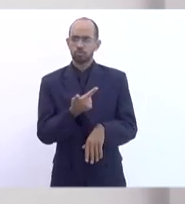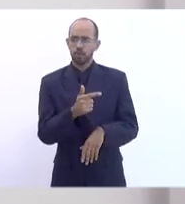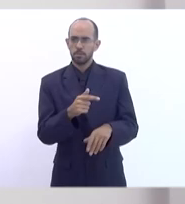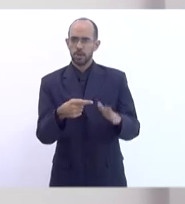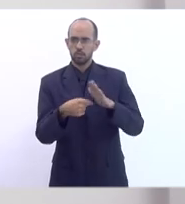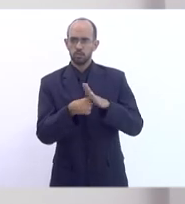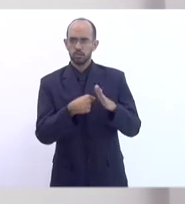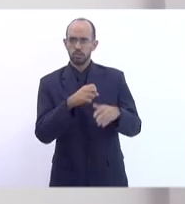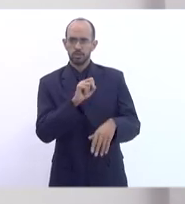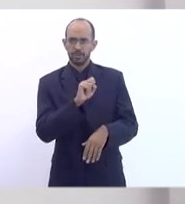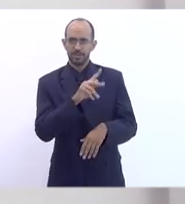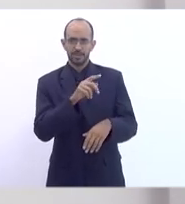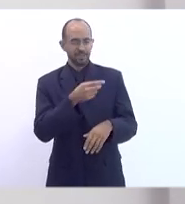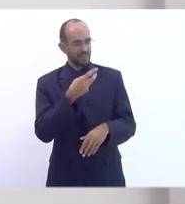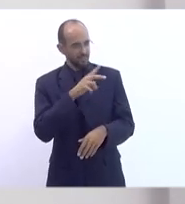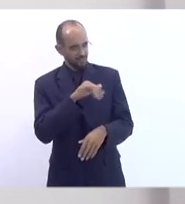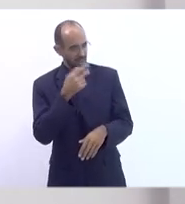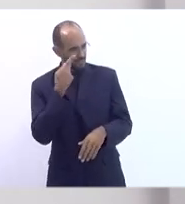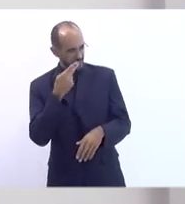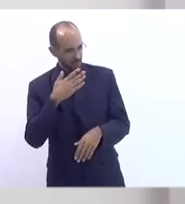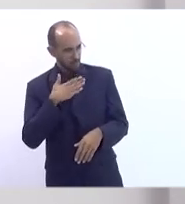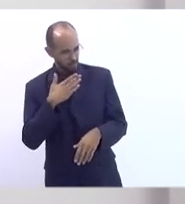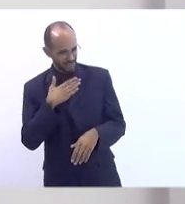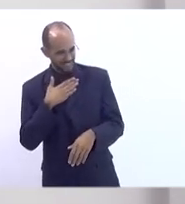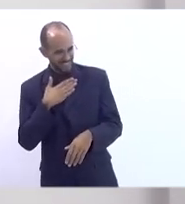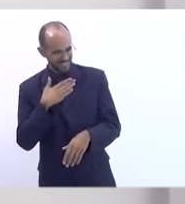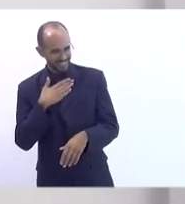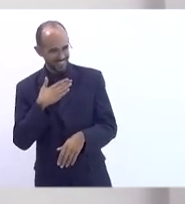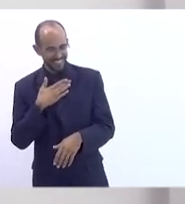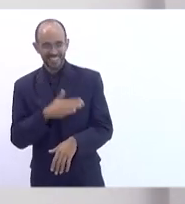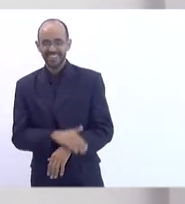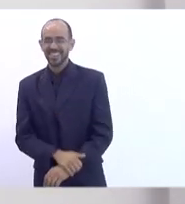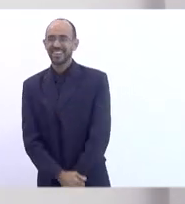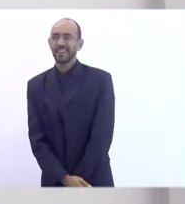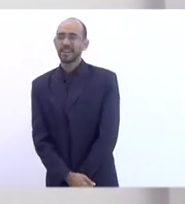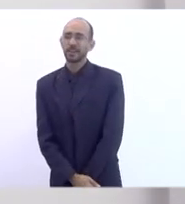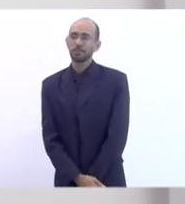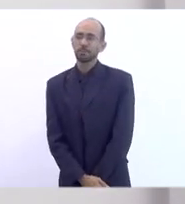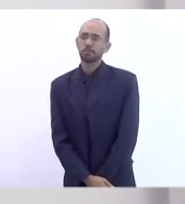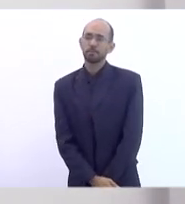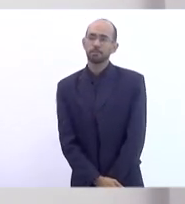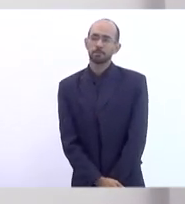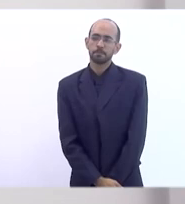vamos lá me visitar Ah pois não